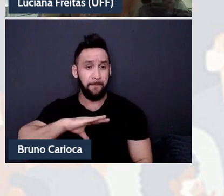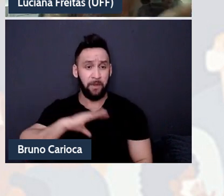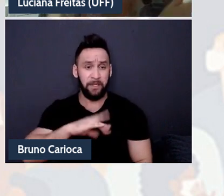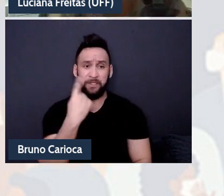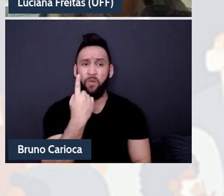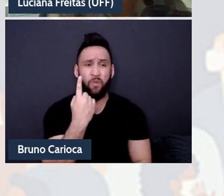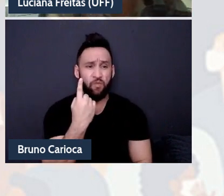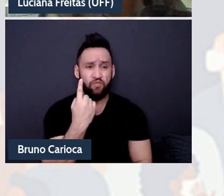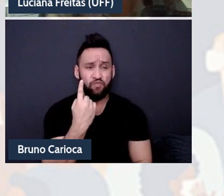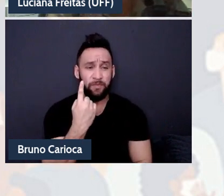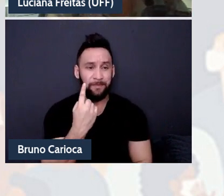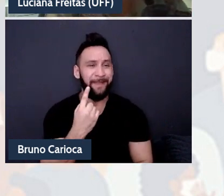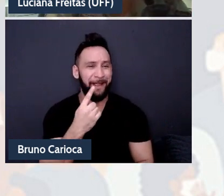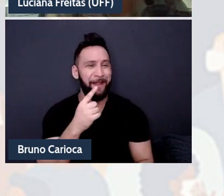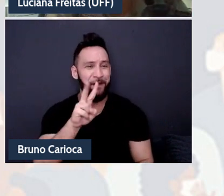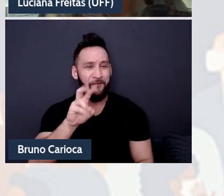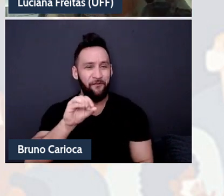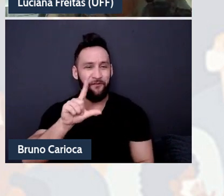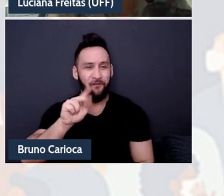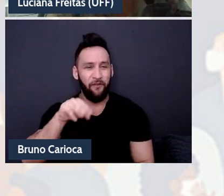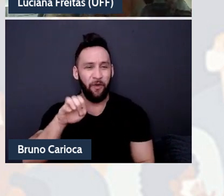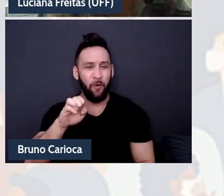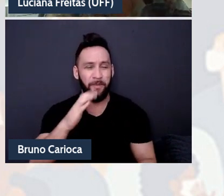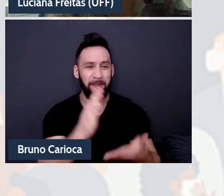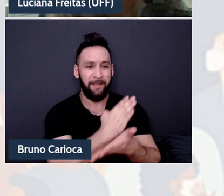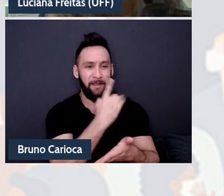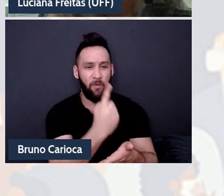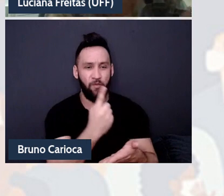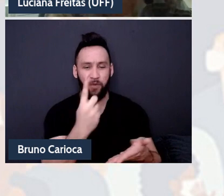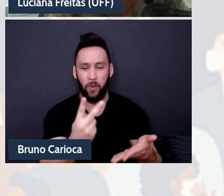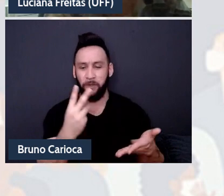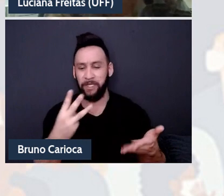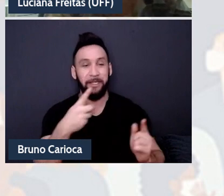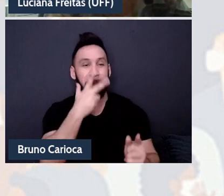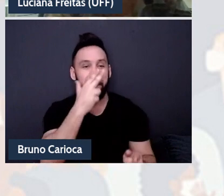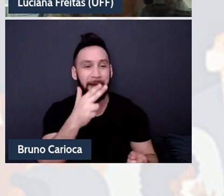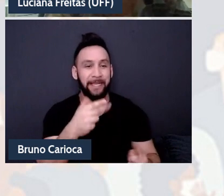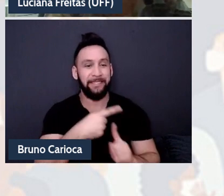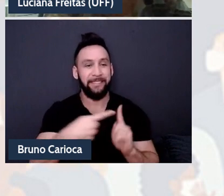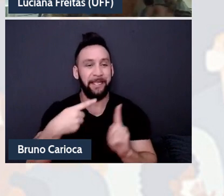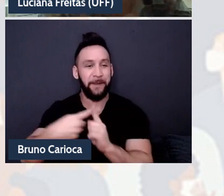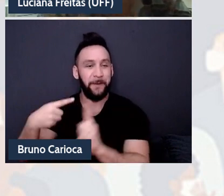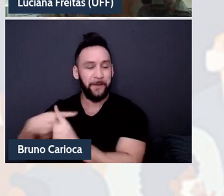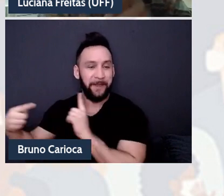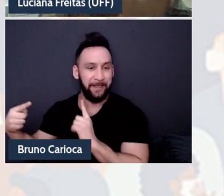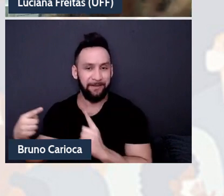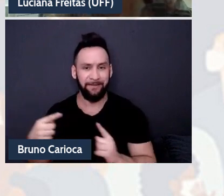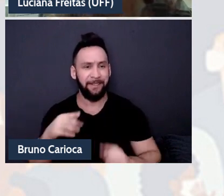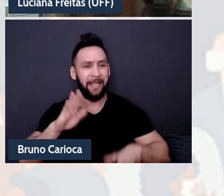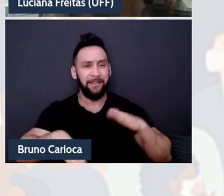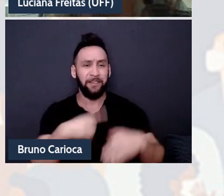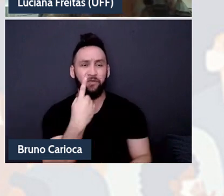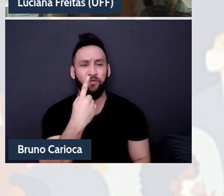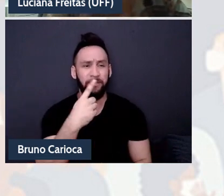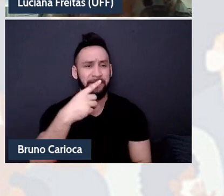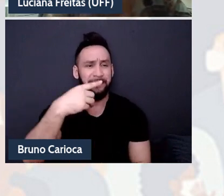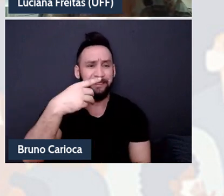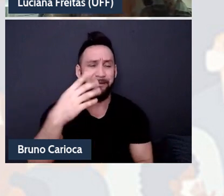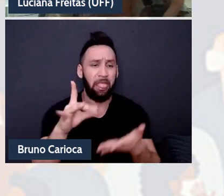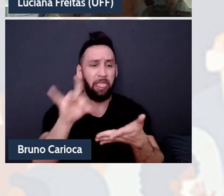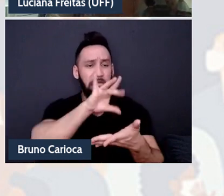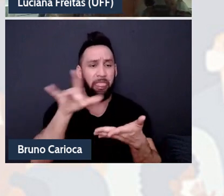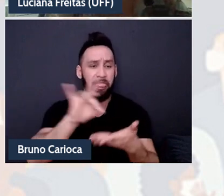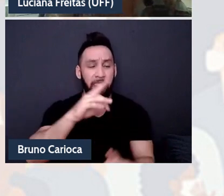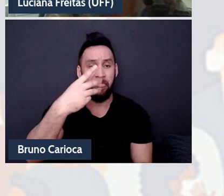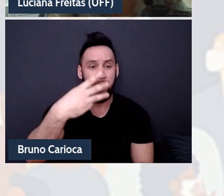na dimensão que antes eram os livros de cada volume, com 320 páginas, né? Língua inglesa também com um volume